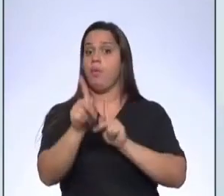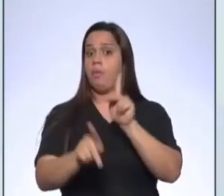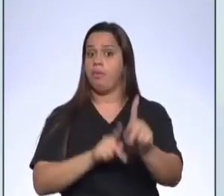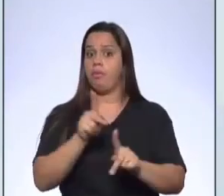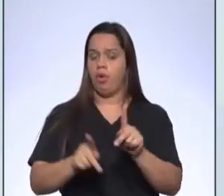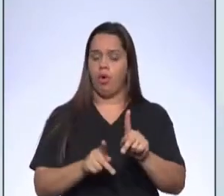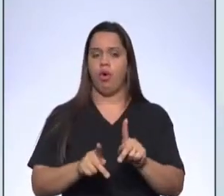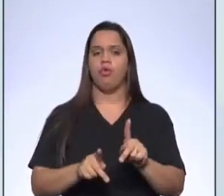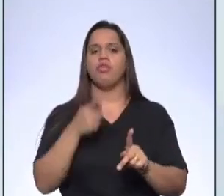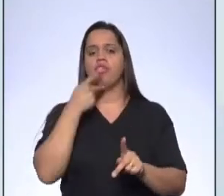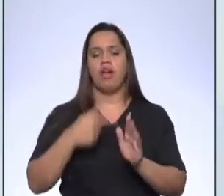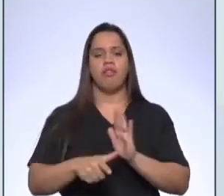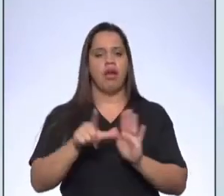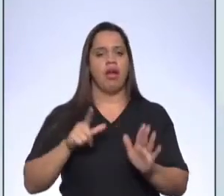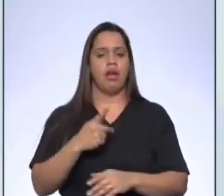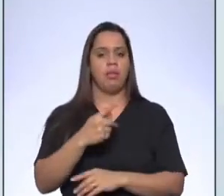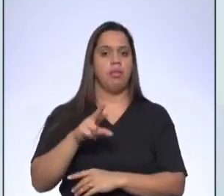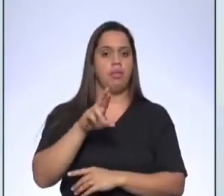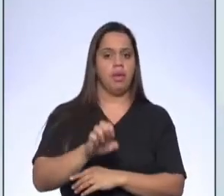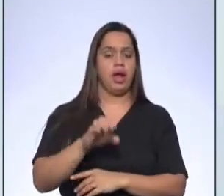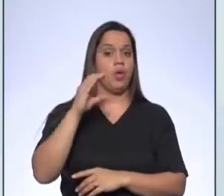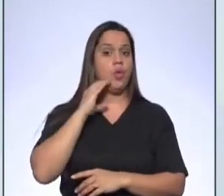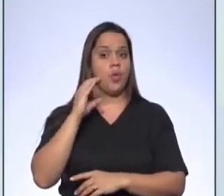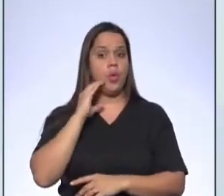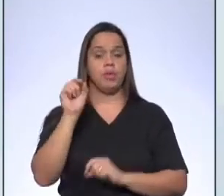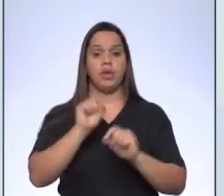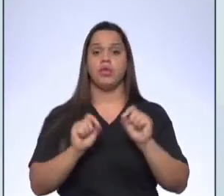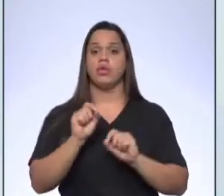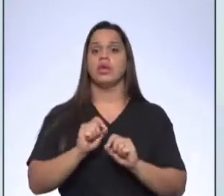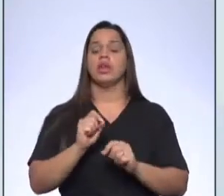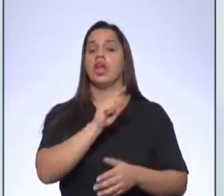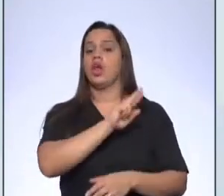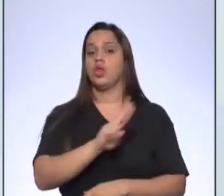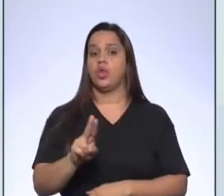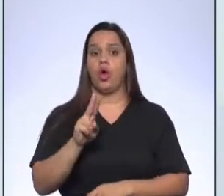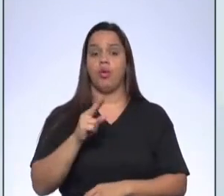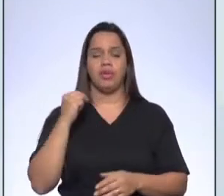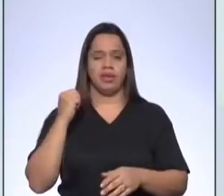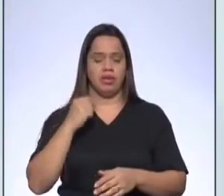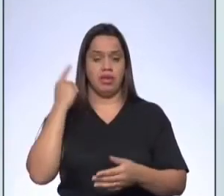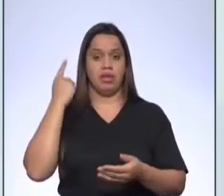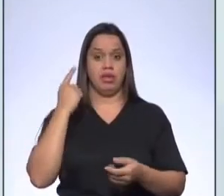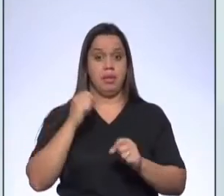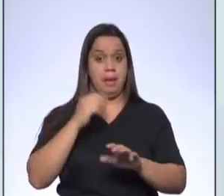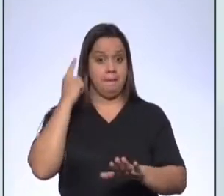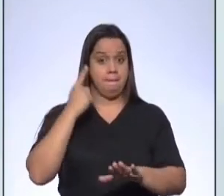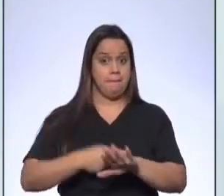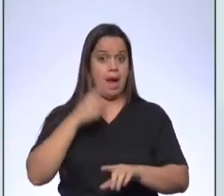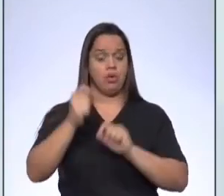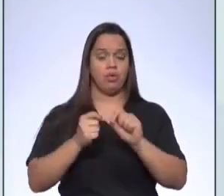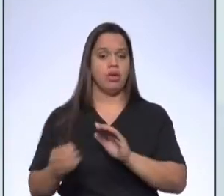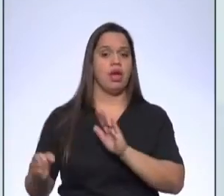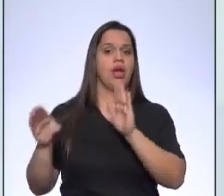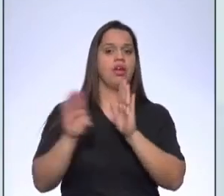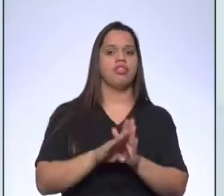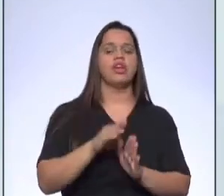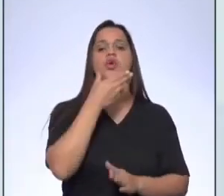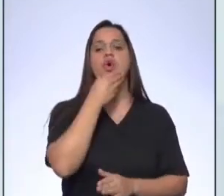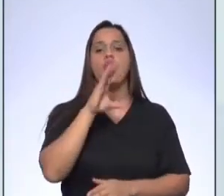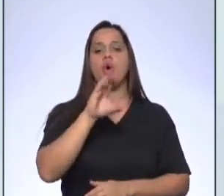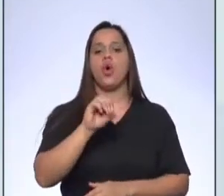de pré-colombianos, nomenclatura que tem como marco a chegada de Colombo, possuíam